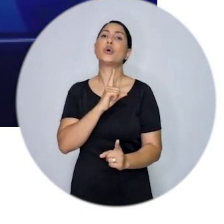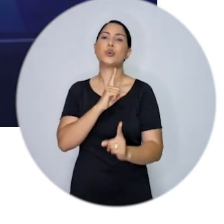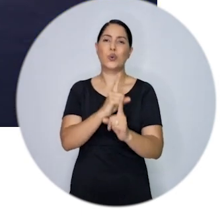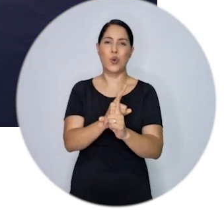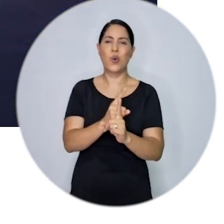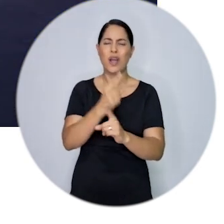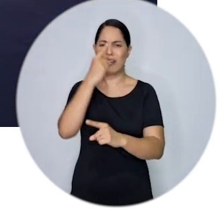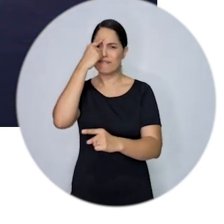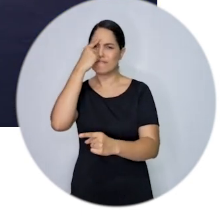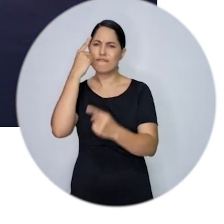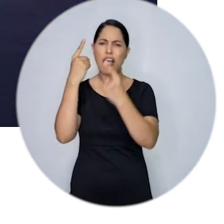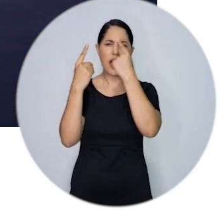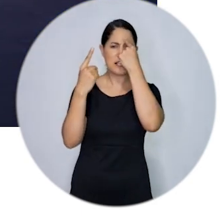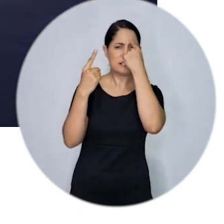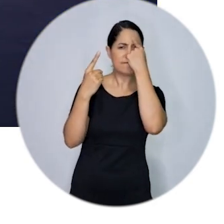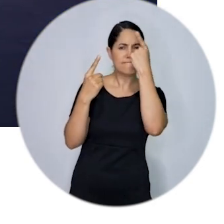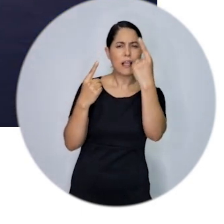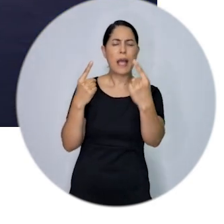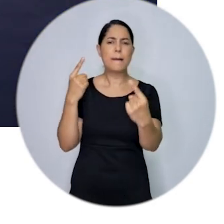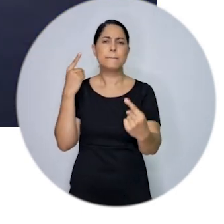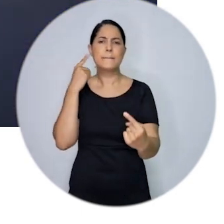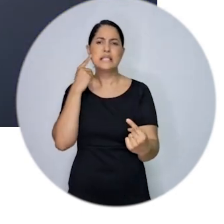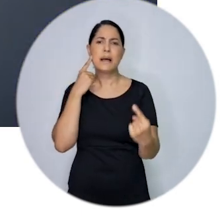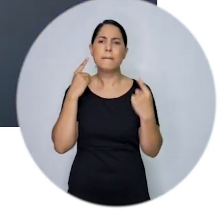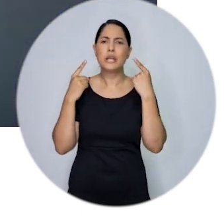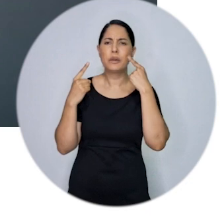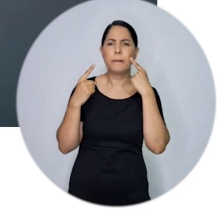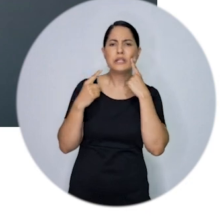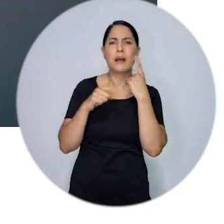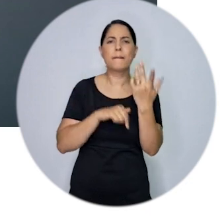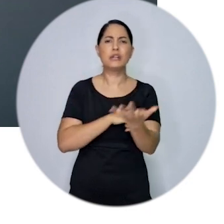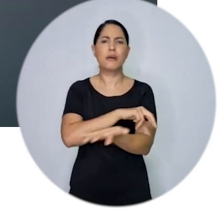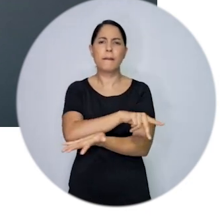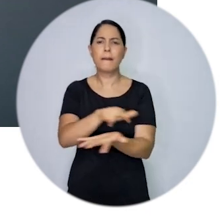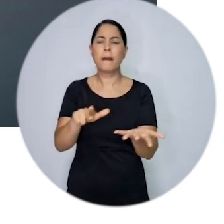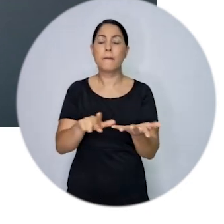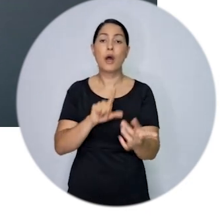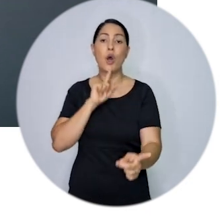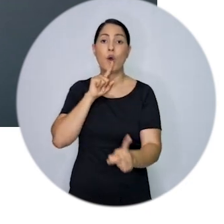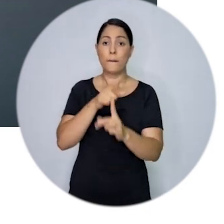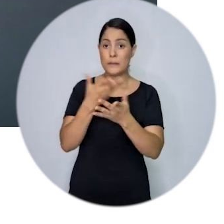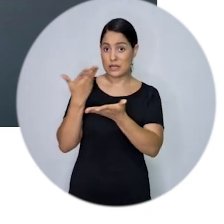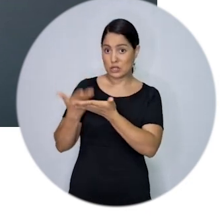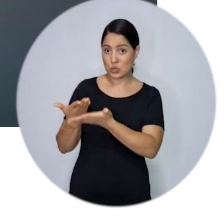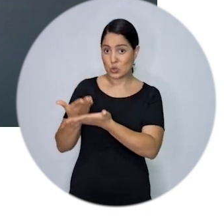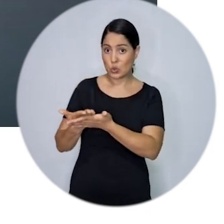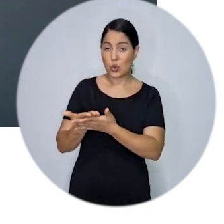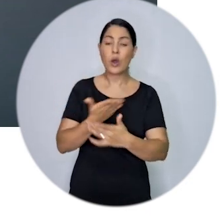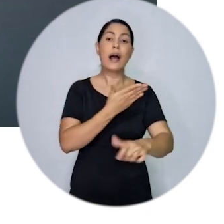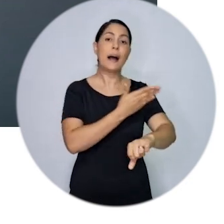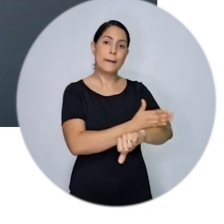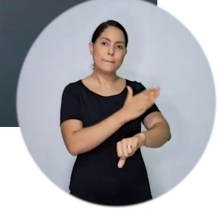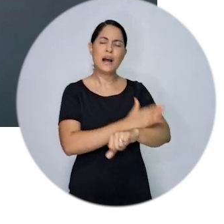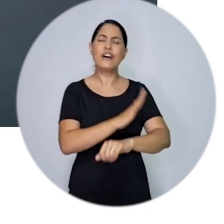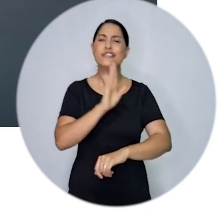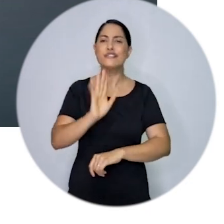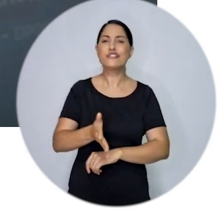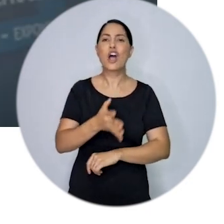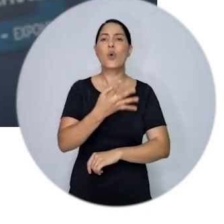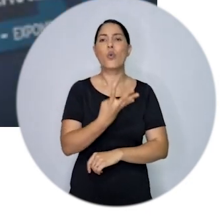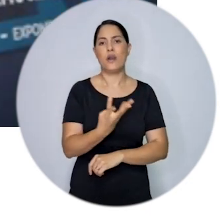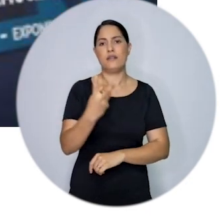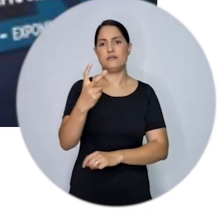vai expor ideias, pensamentos e também práticas importantes para o estudo e para a prática do direito.